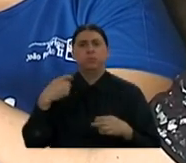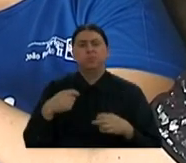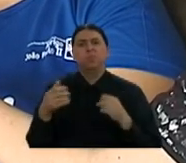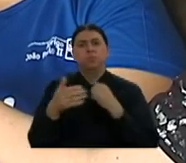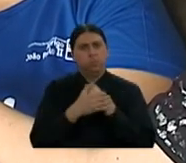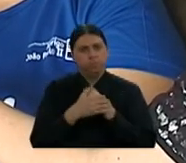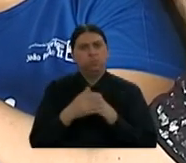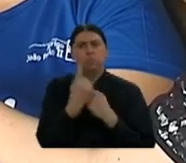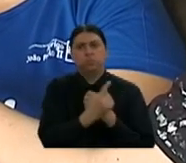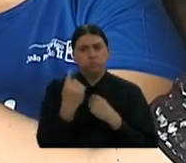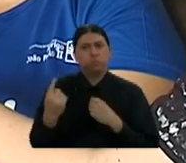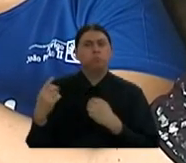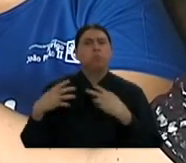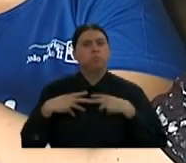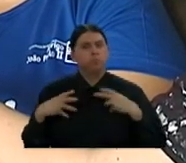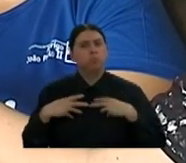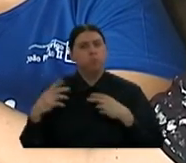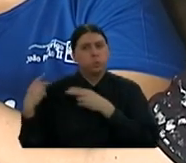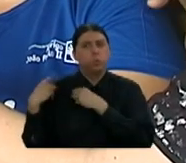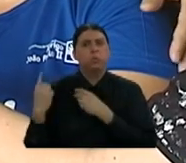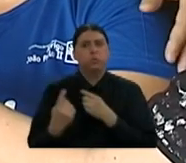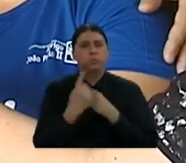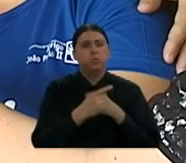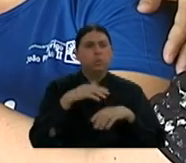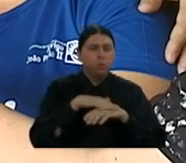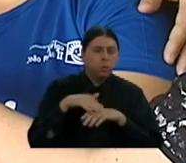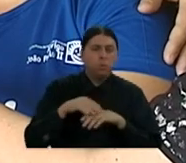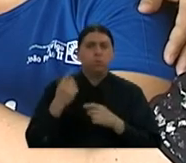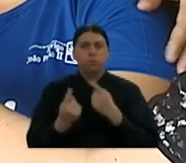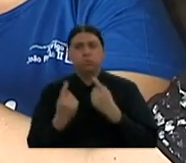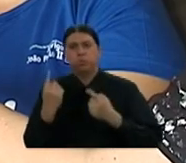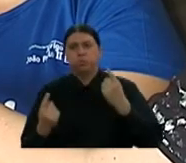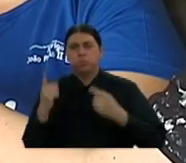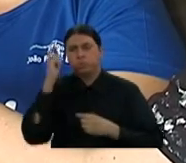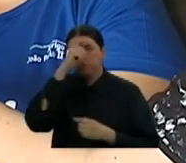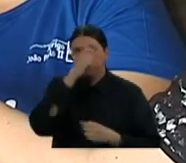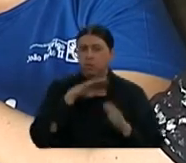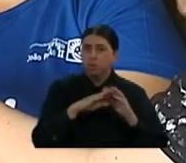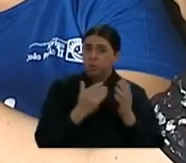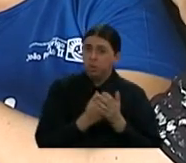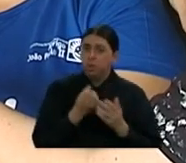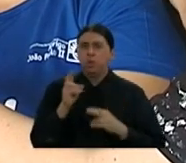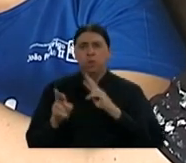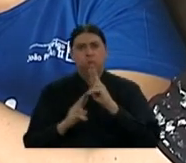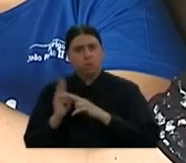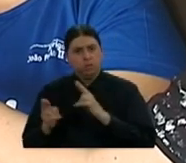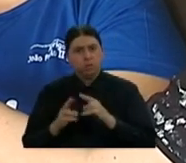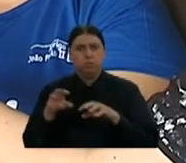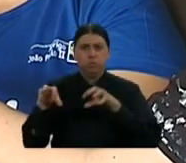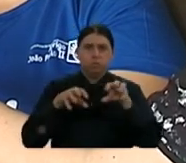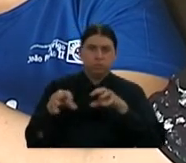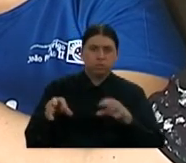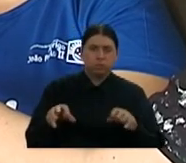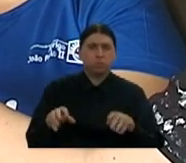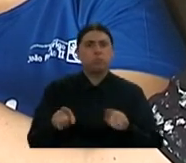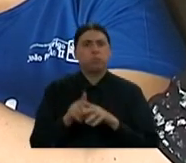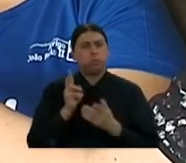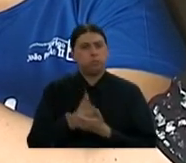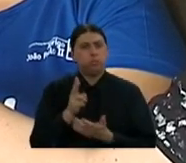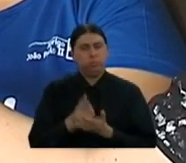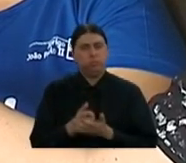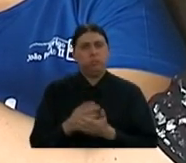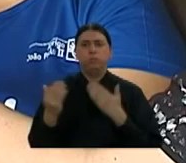exposta na dificuldade talvez na escola ou não relação lá então usar sempre